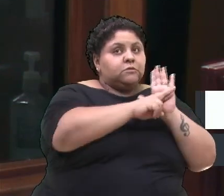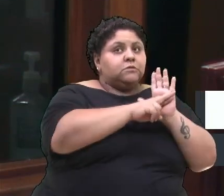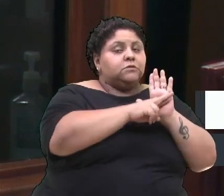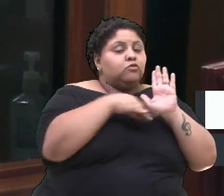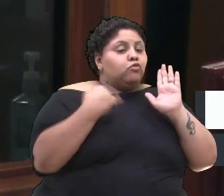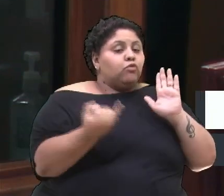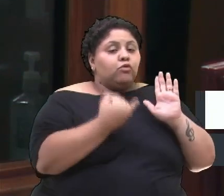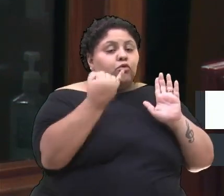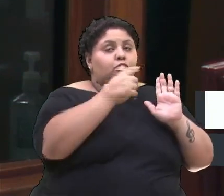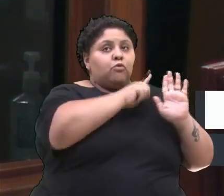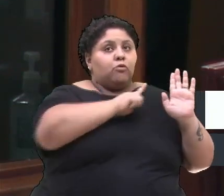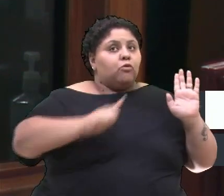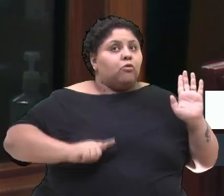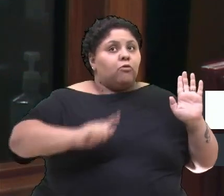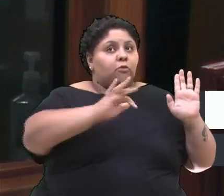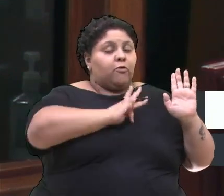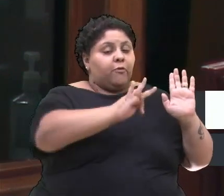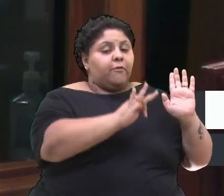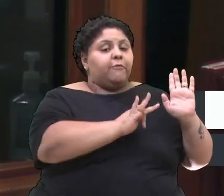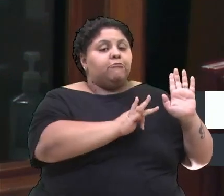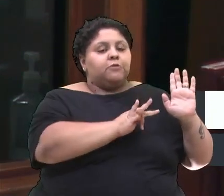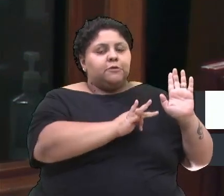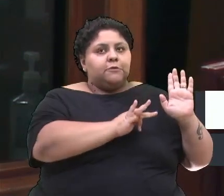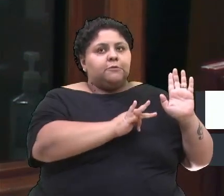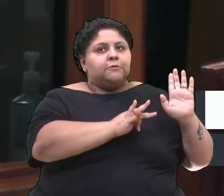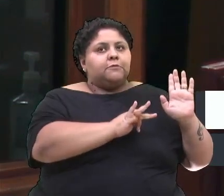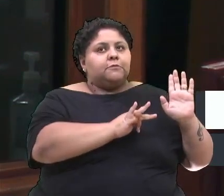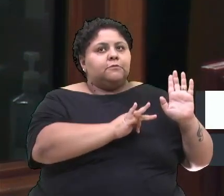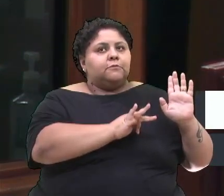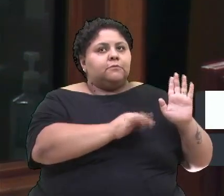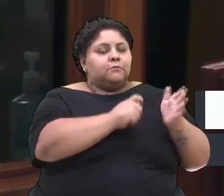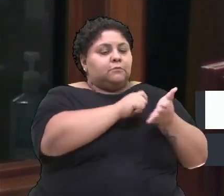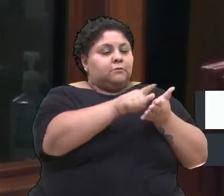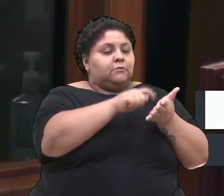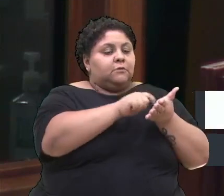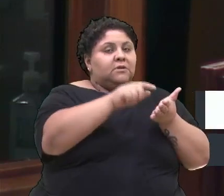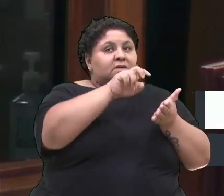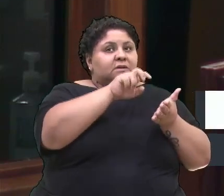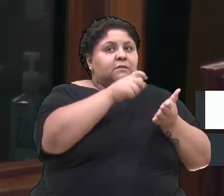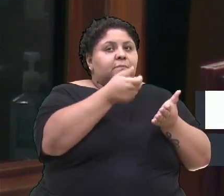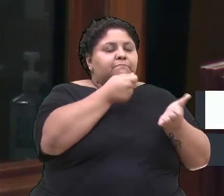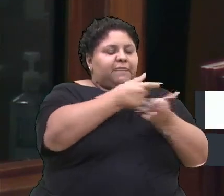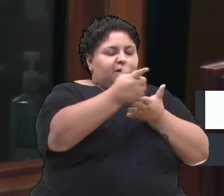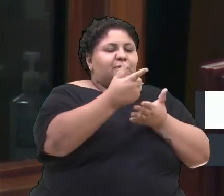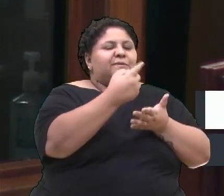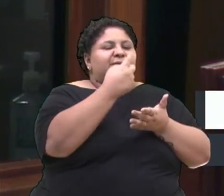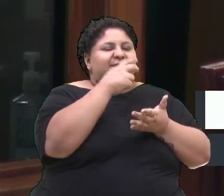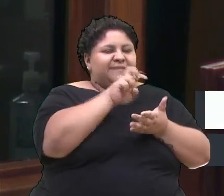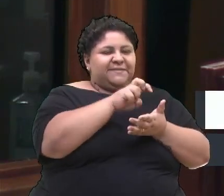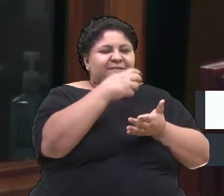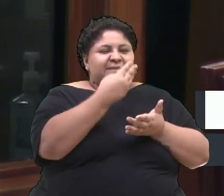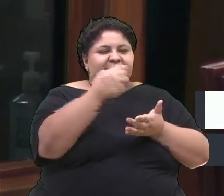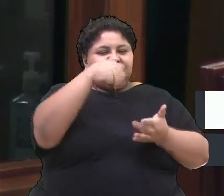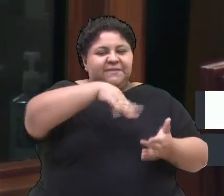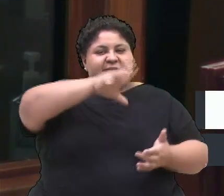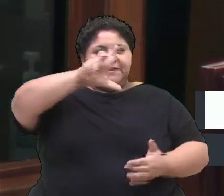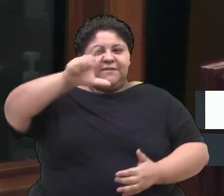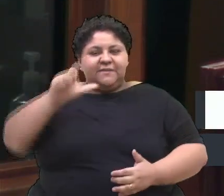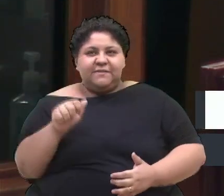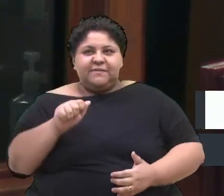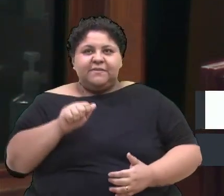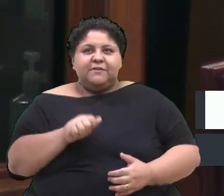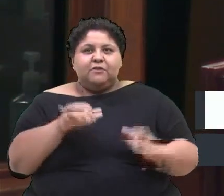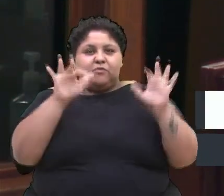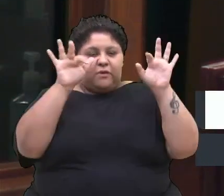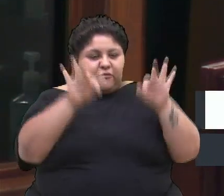importante. O governo federal alocou 53 milhões para a conclusão, para o